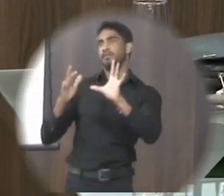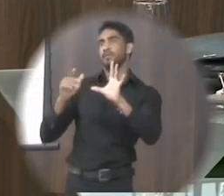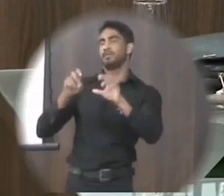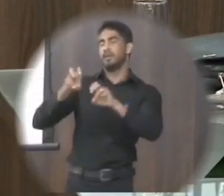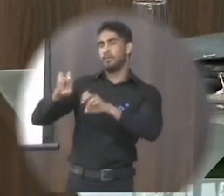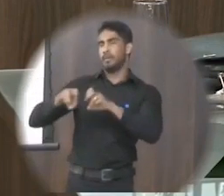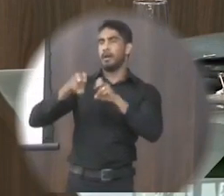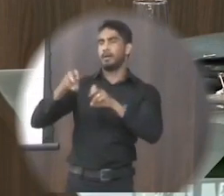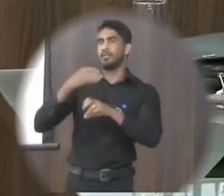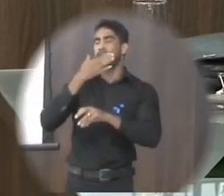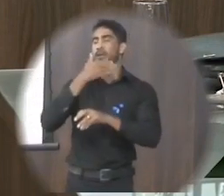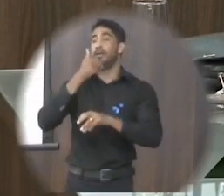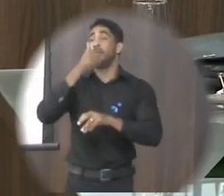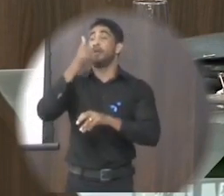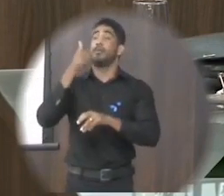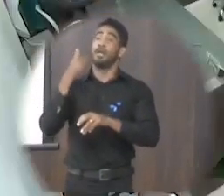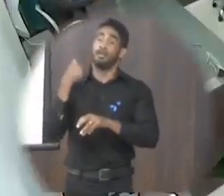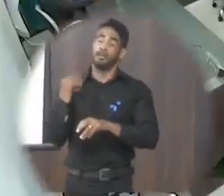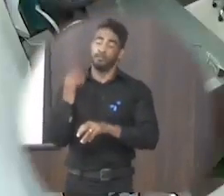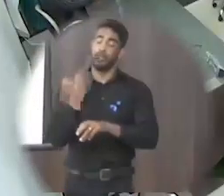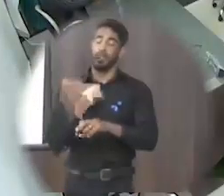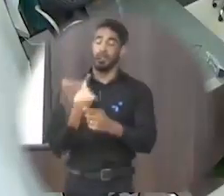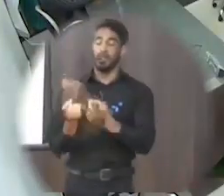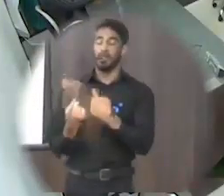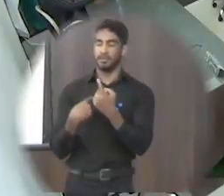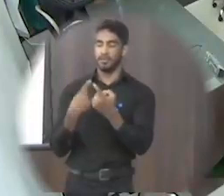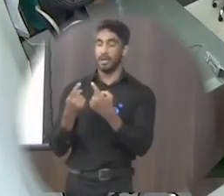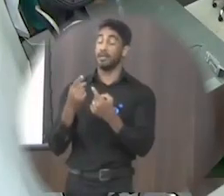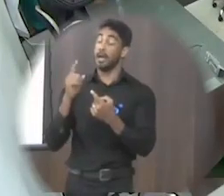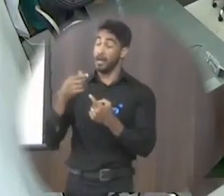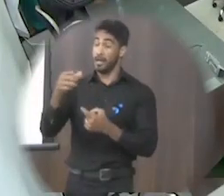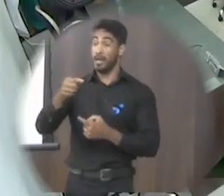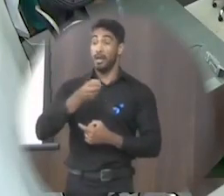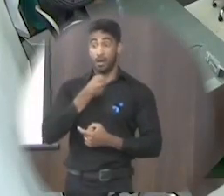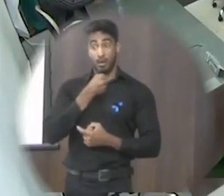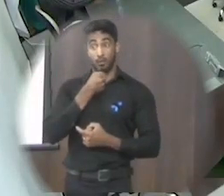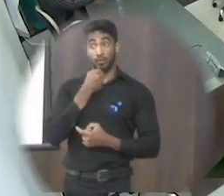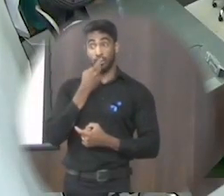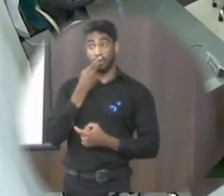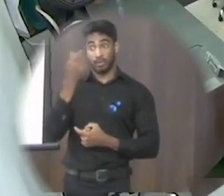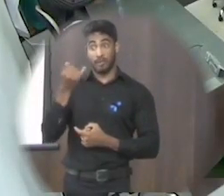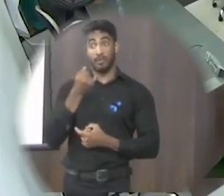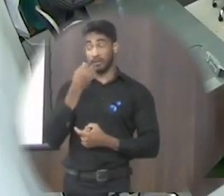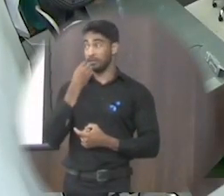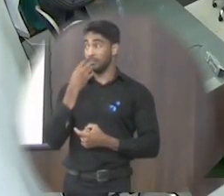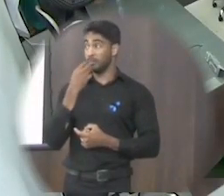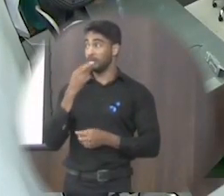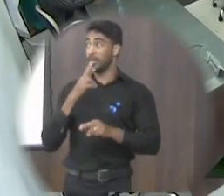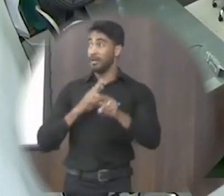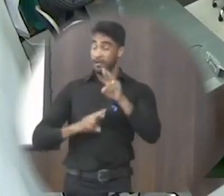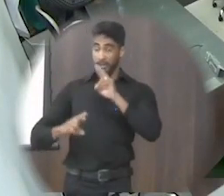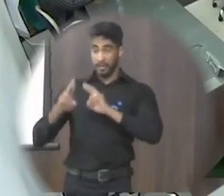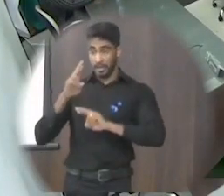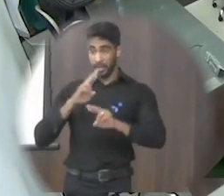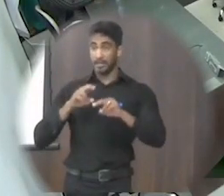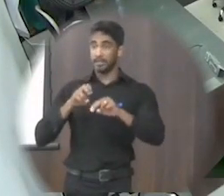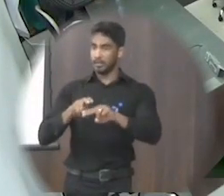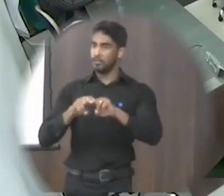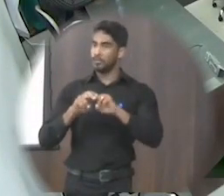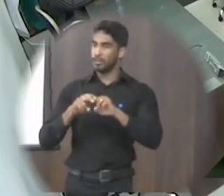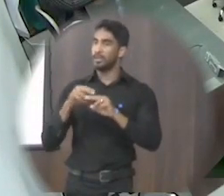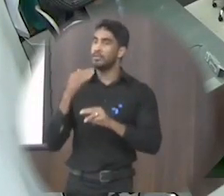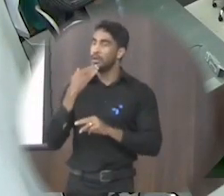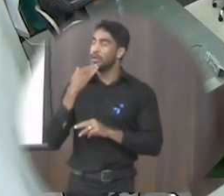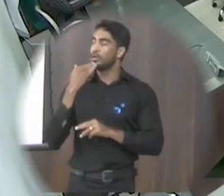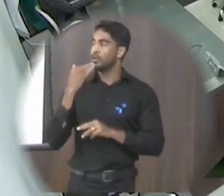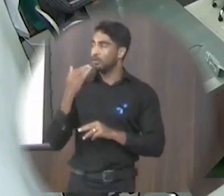para melhoramento das nossas estradas. Isso é uma notícia muito boa. Não, bacana. Em relação, Tarcísio, aí, por esse motivo eu falei